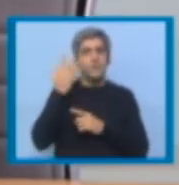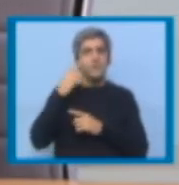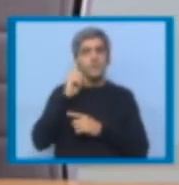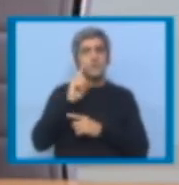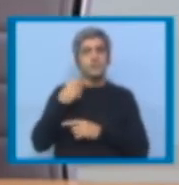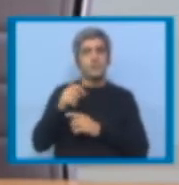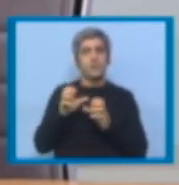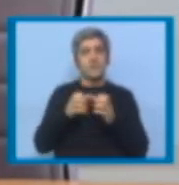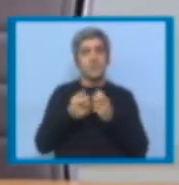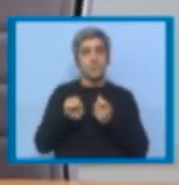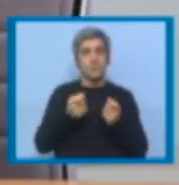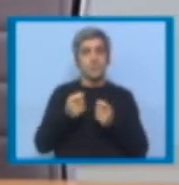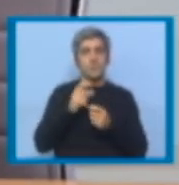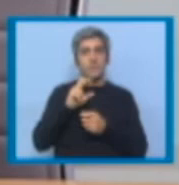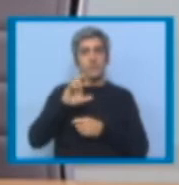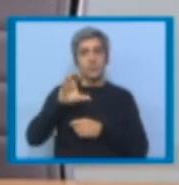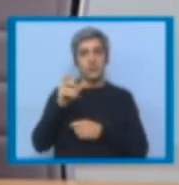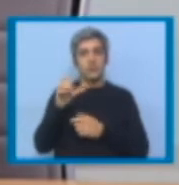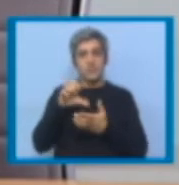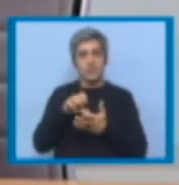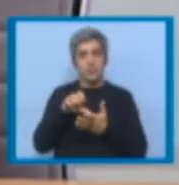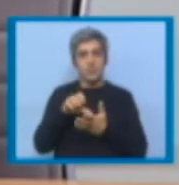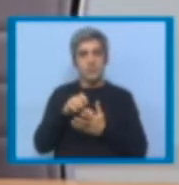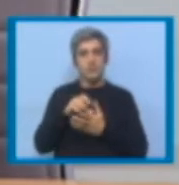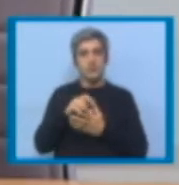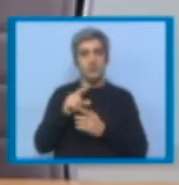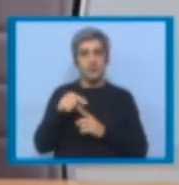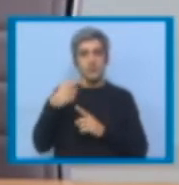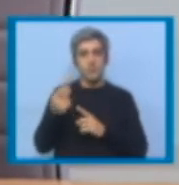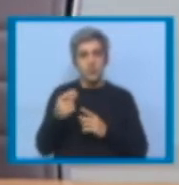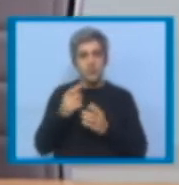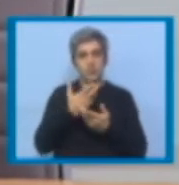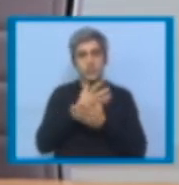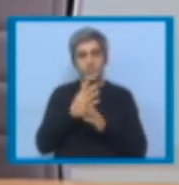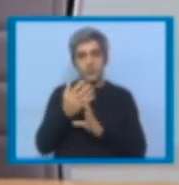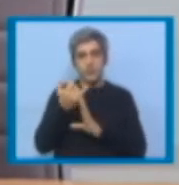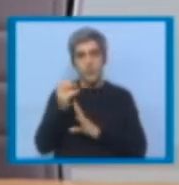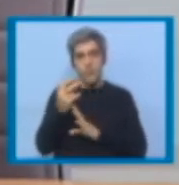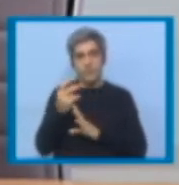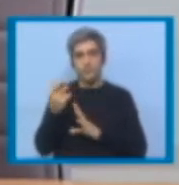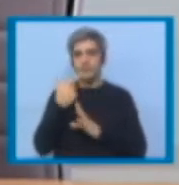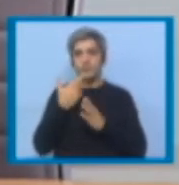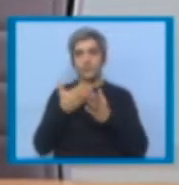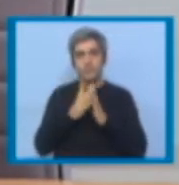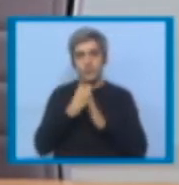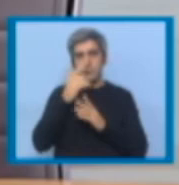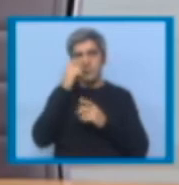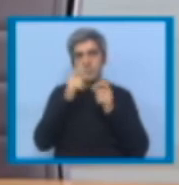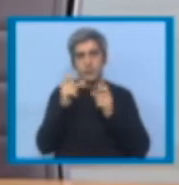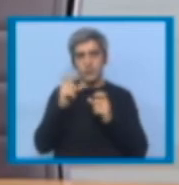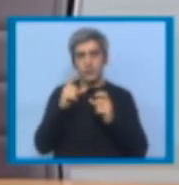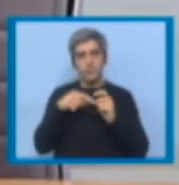da Comissão de Coordenação da Região Centro, já depois dos incêndios de outubro, apelar a que as pessoas